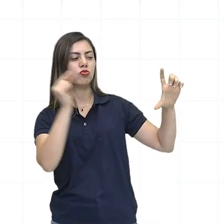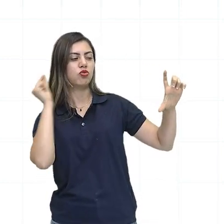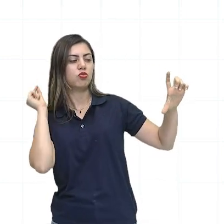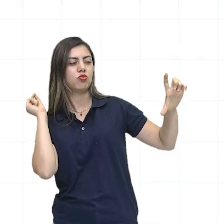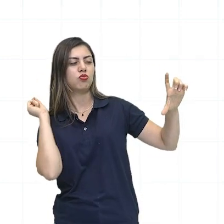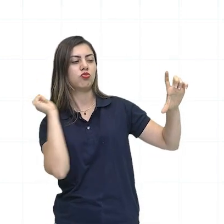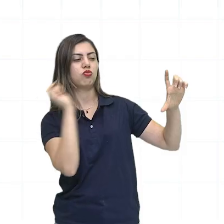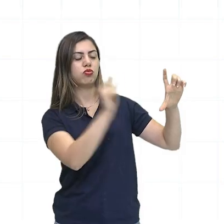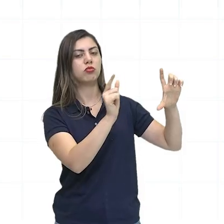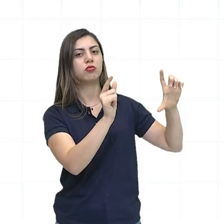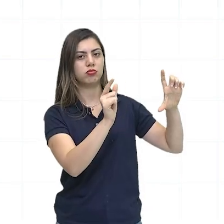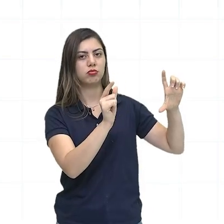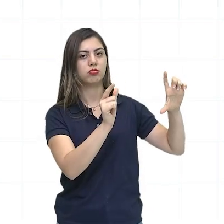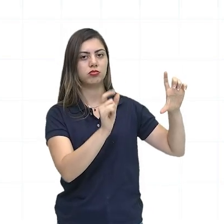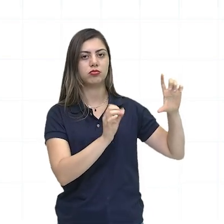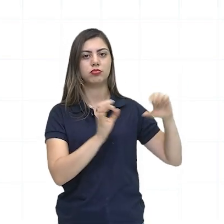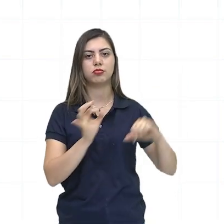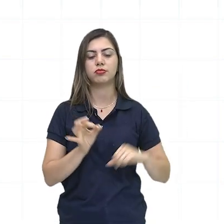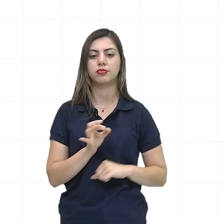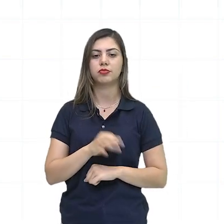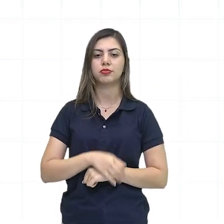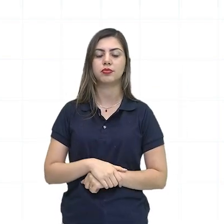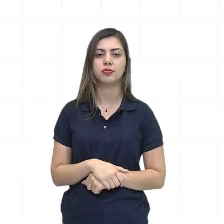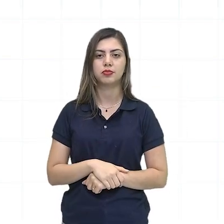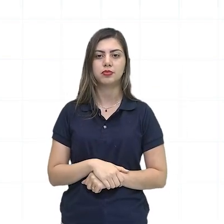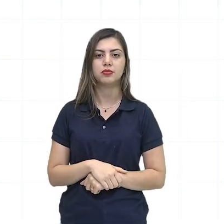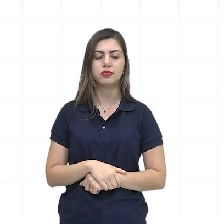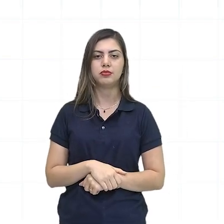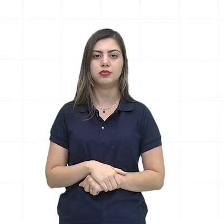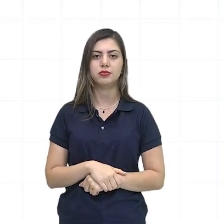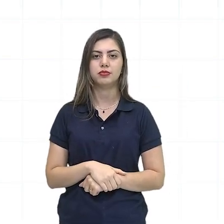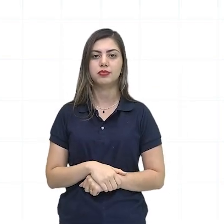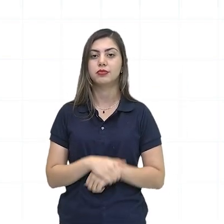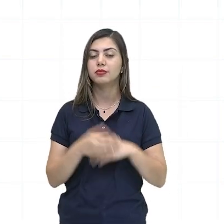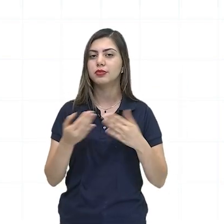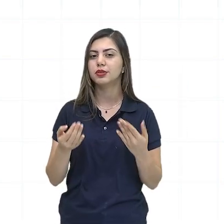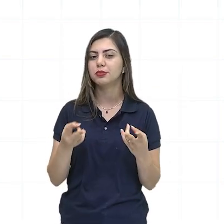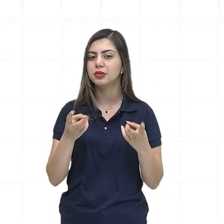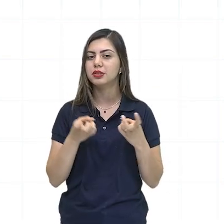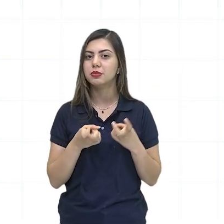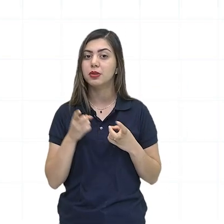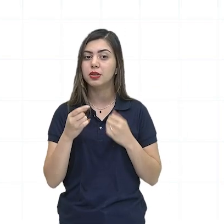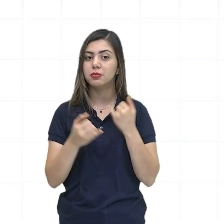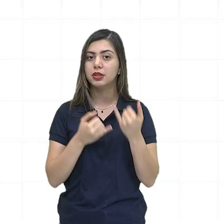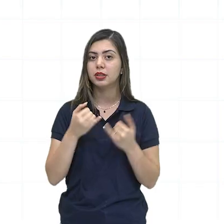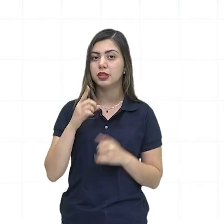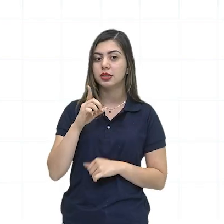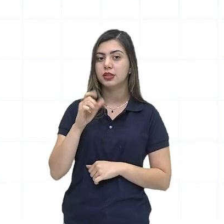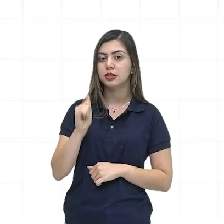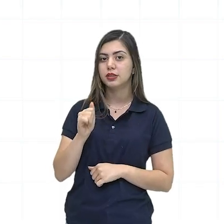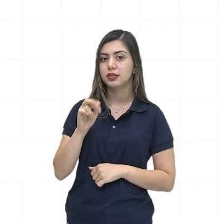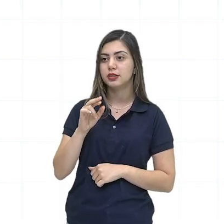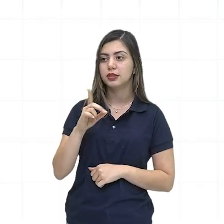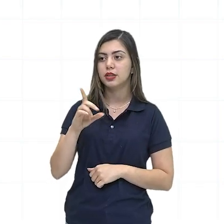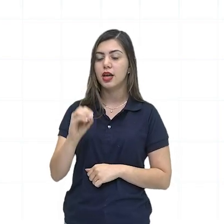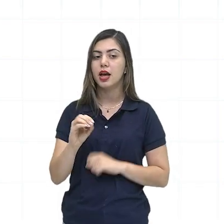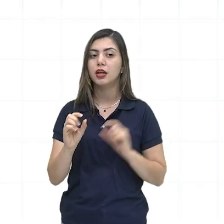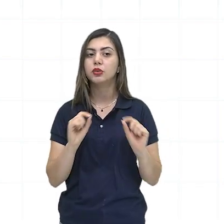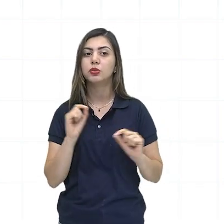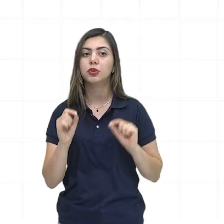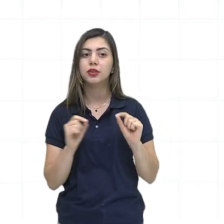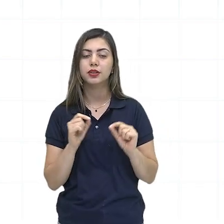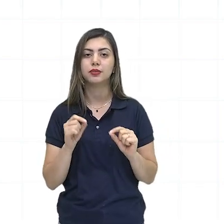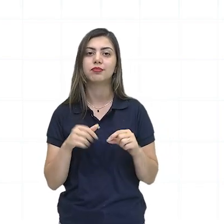numa superfície vertical. Então, o jogo de dardo é o quê? É